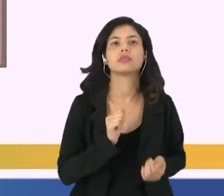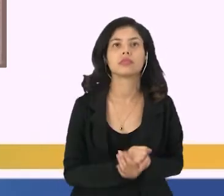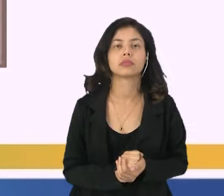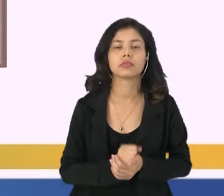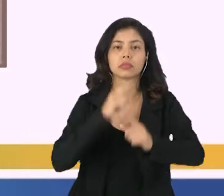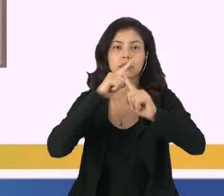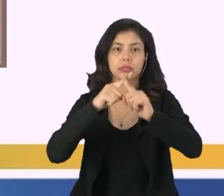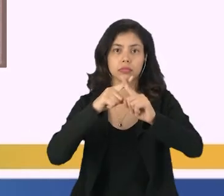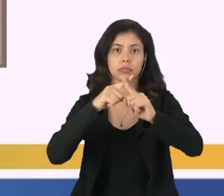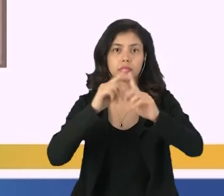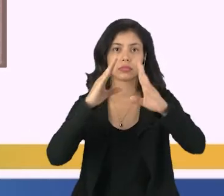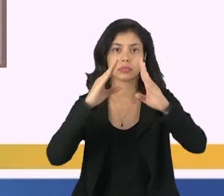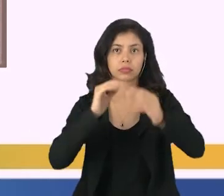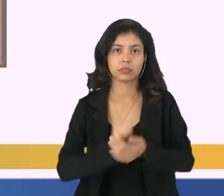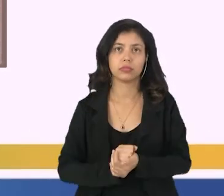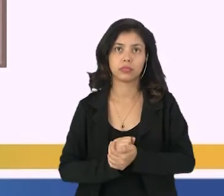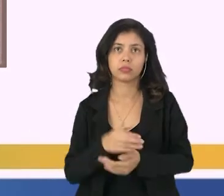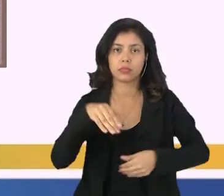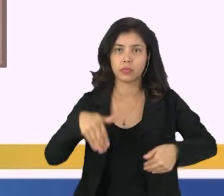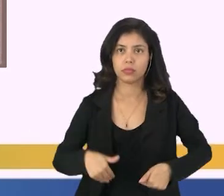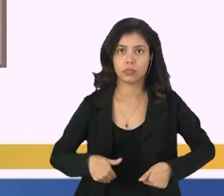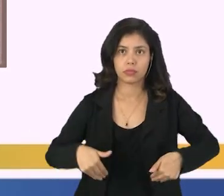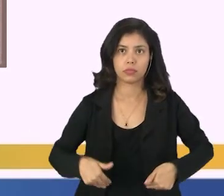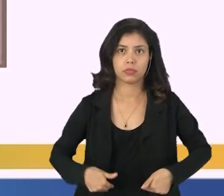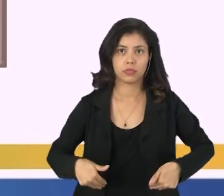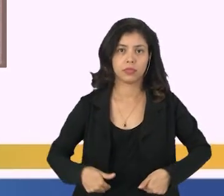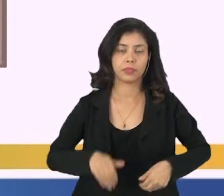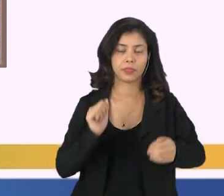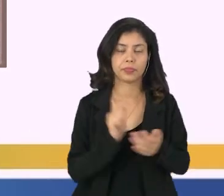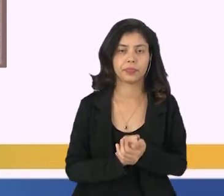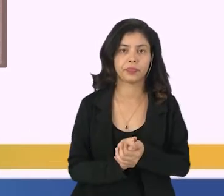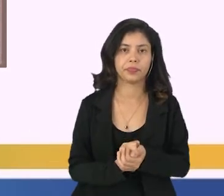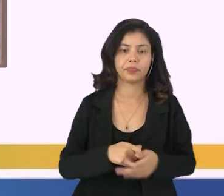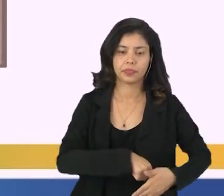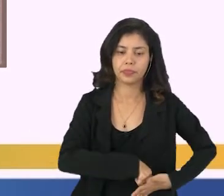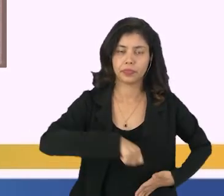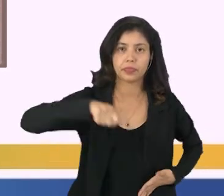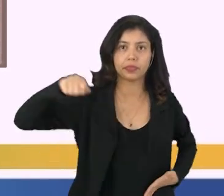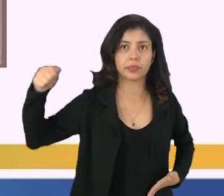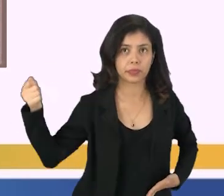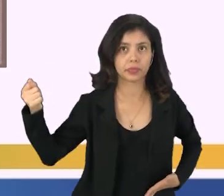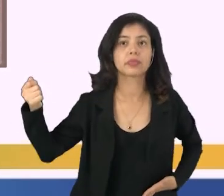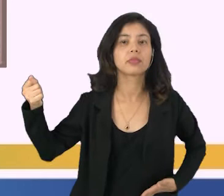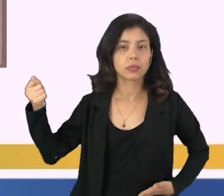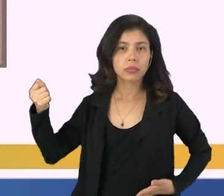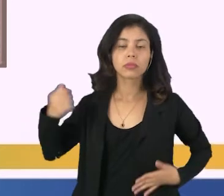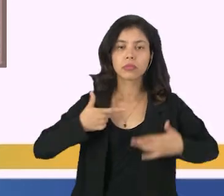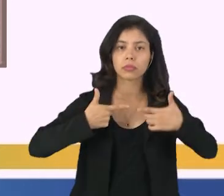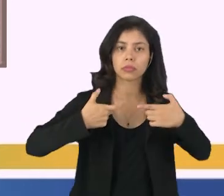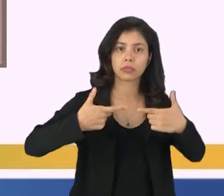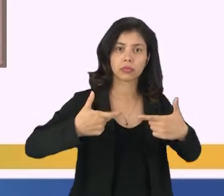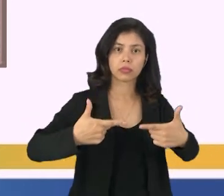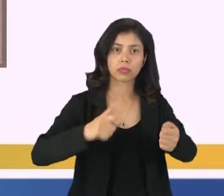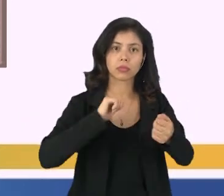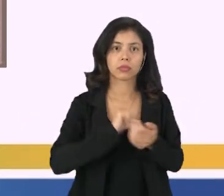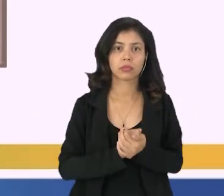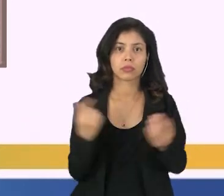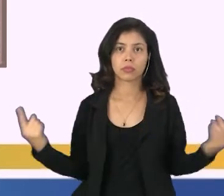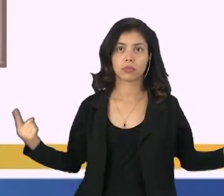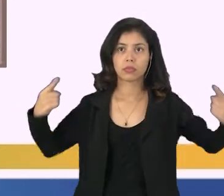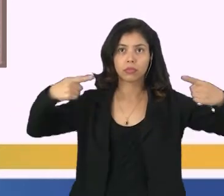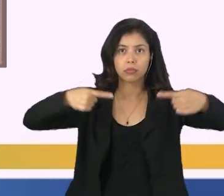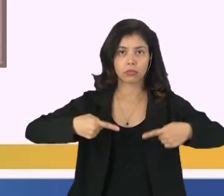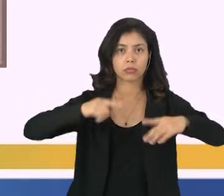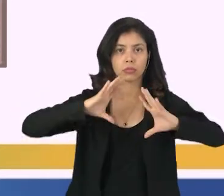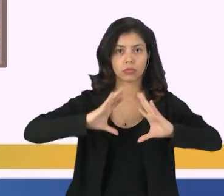da cruz, né, e da fome. A espada seria então aí a guerra, né, a guerra que eles travam,